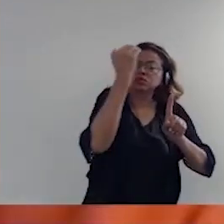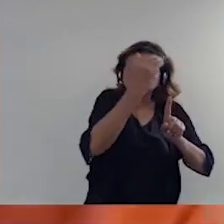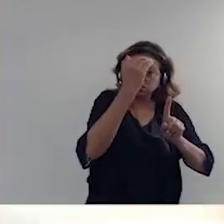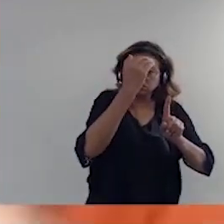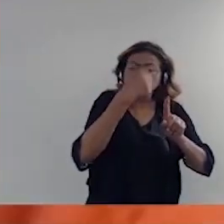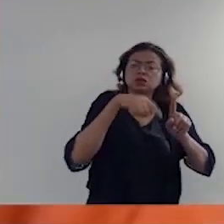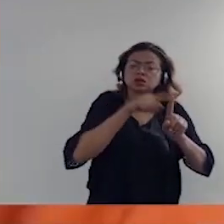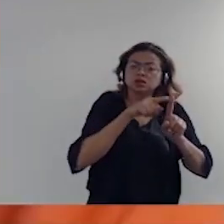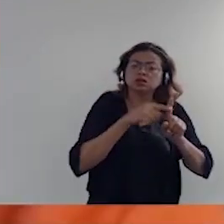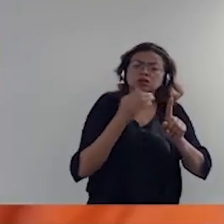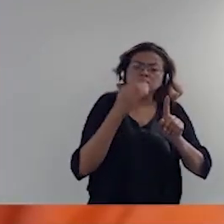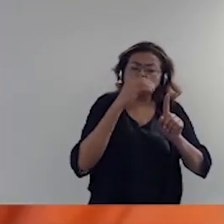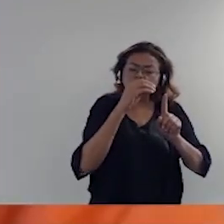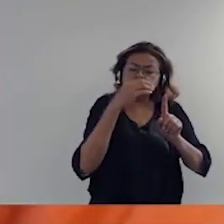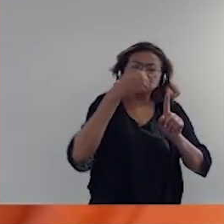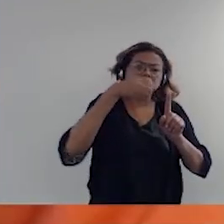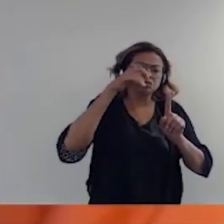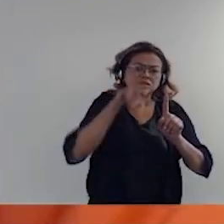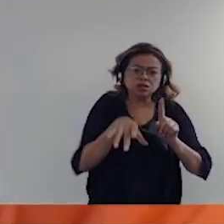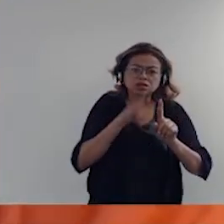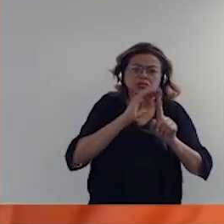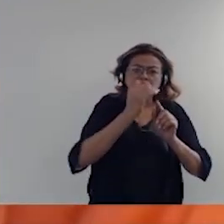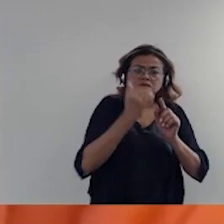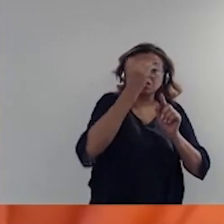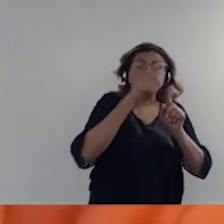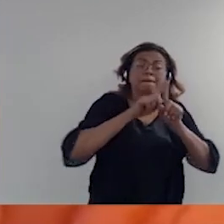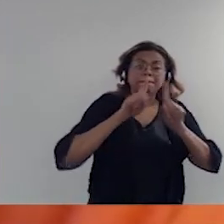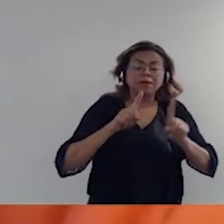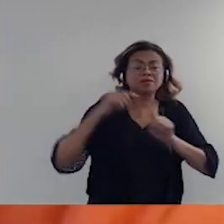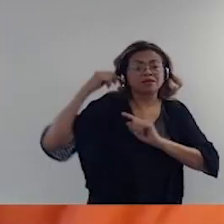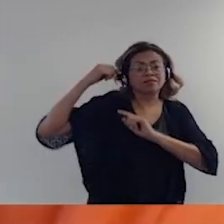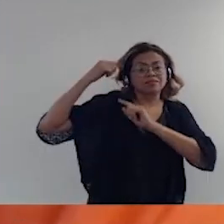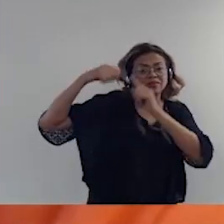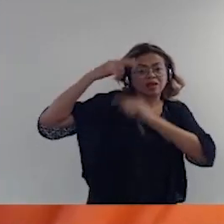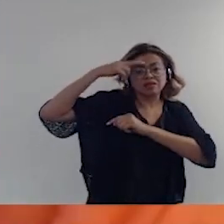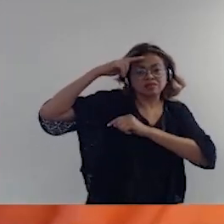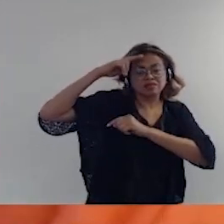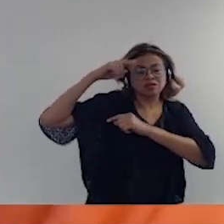essas vulnerabilidades históricas. Correto?